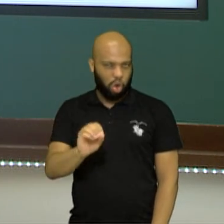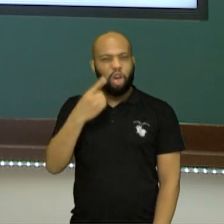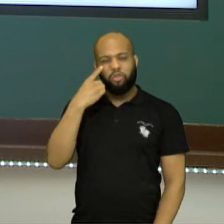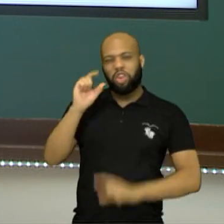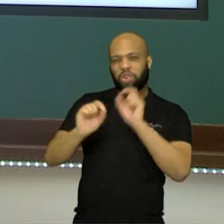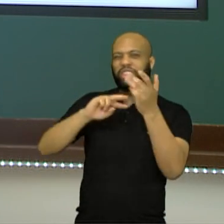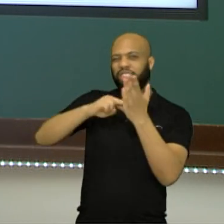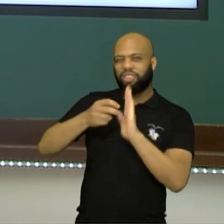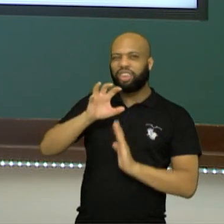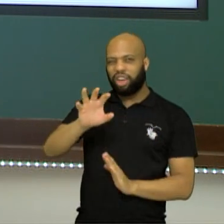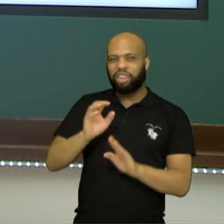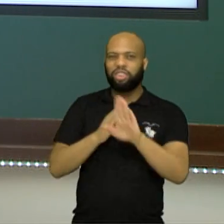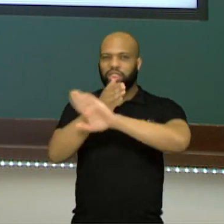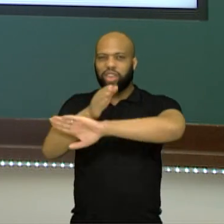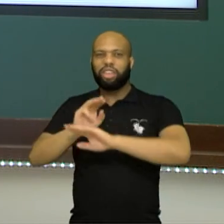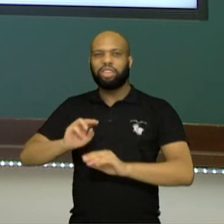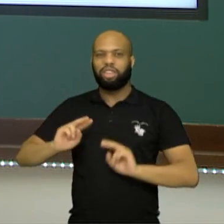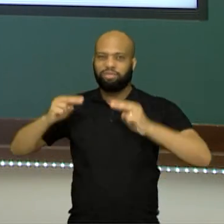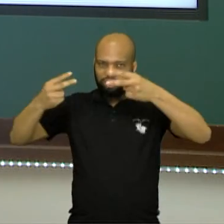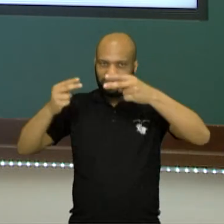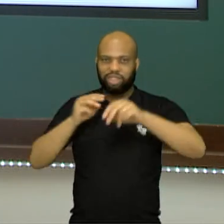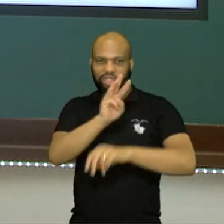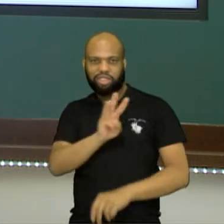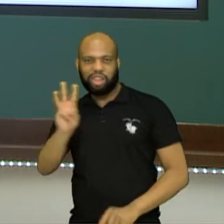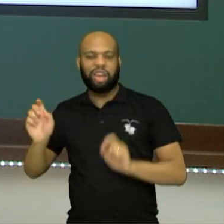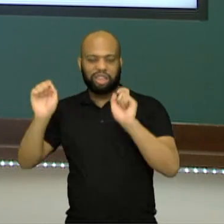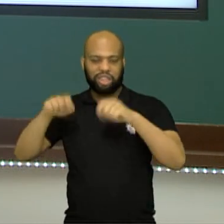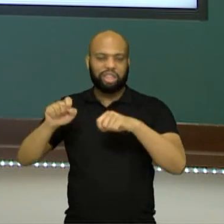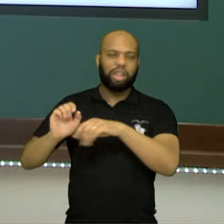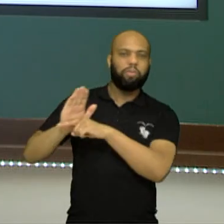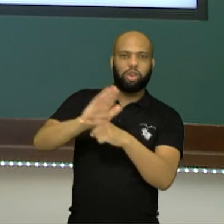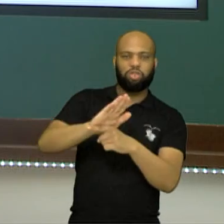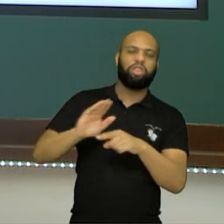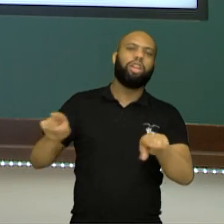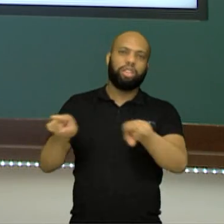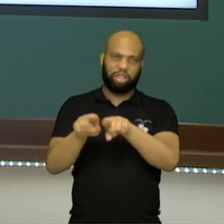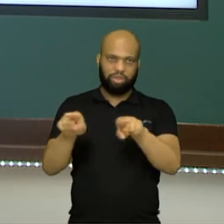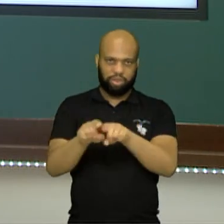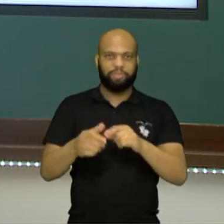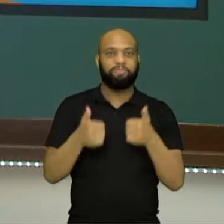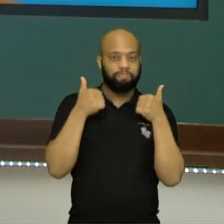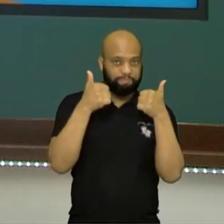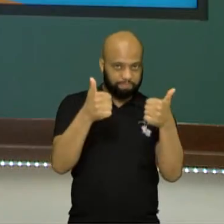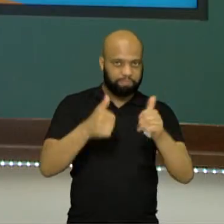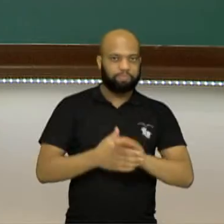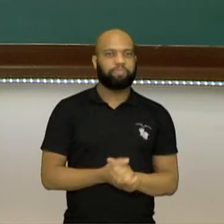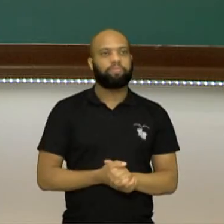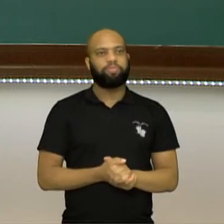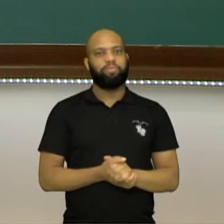nesses sites aí, nesses videozinhos, podem te ajudar bastante.